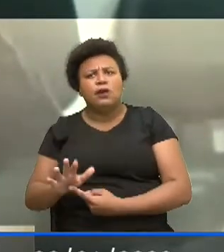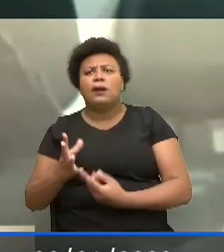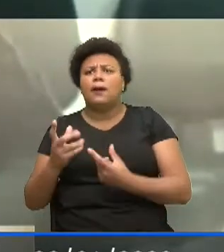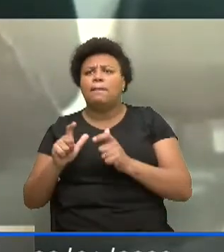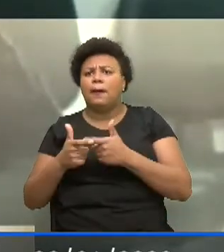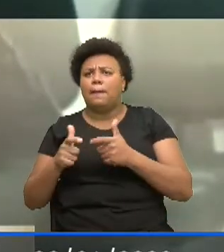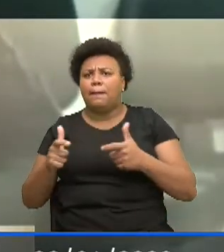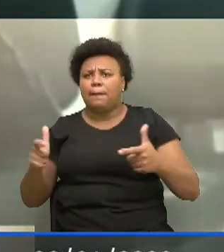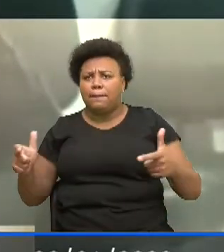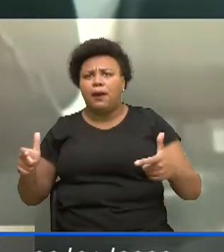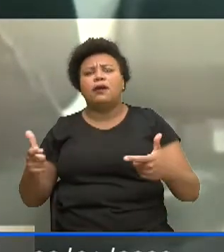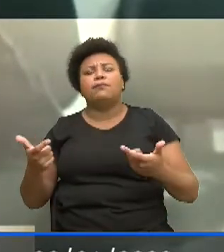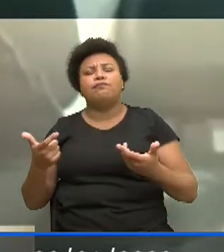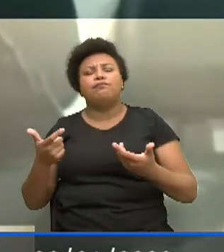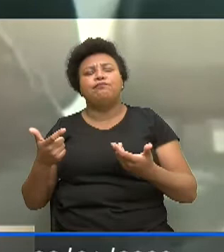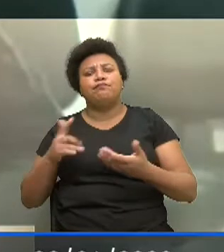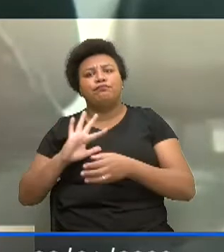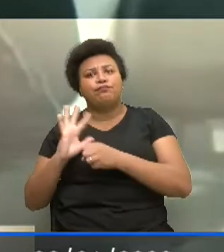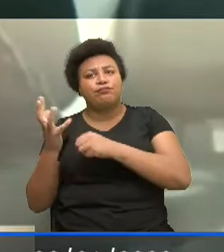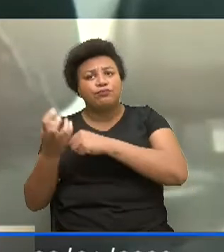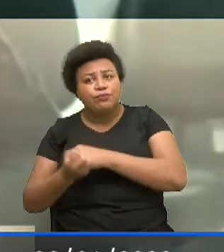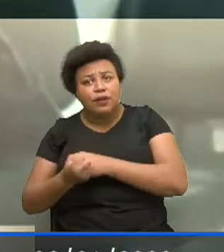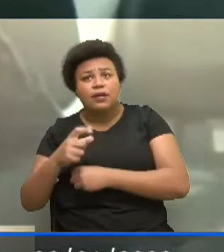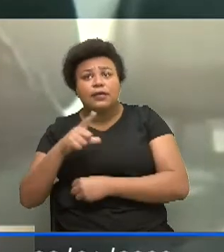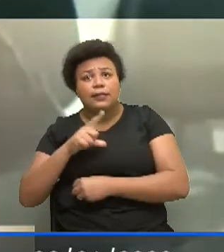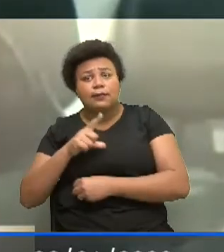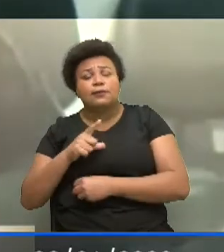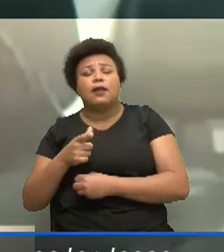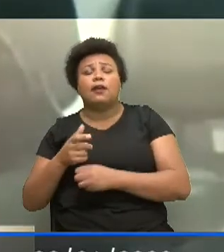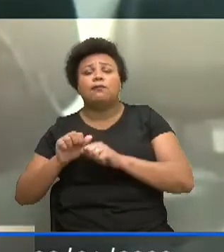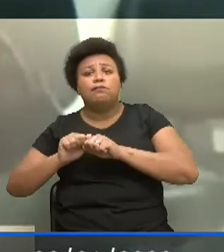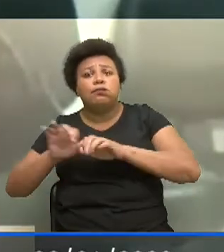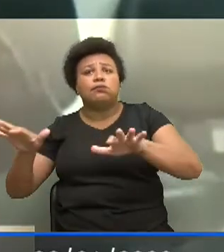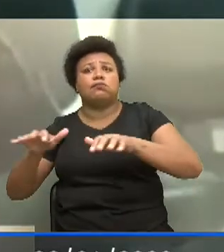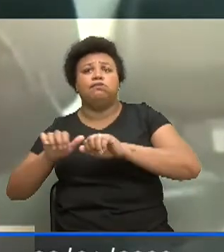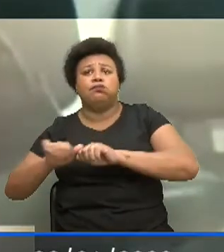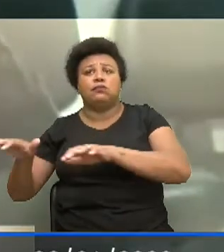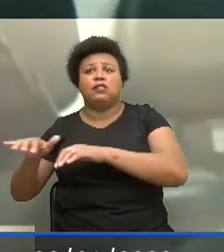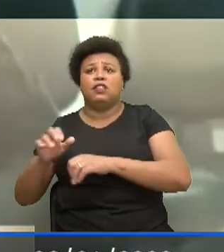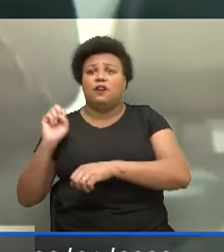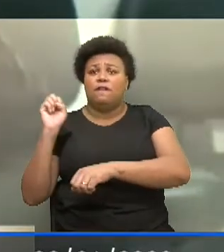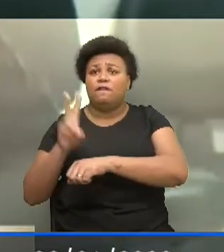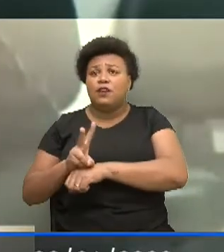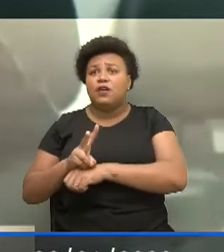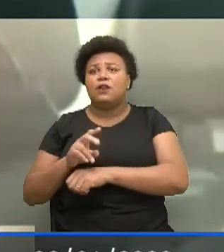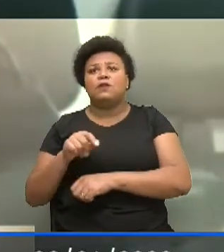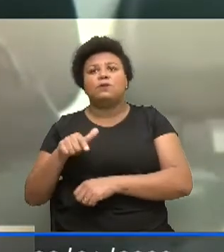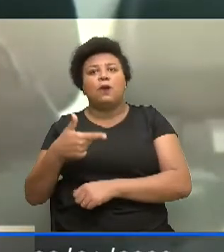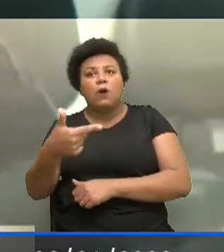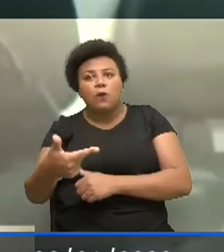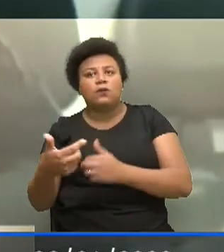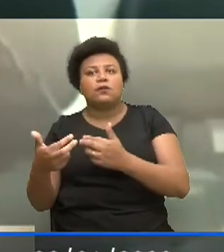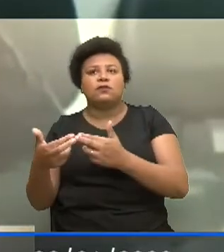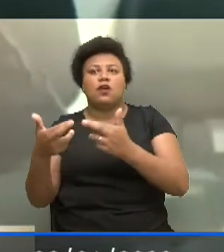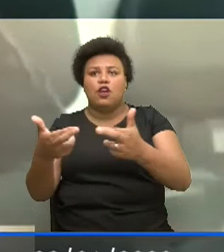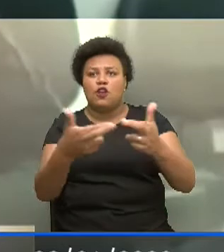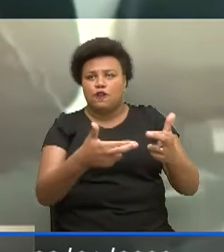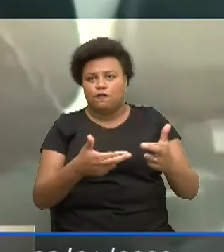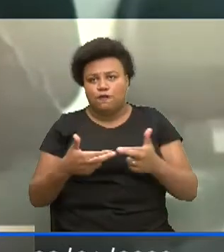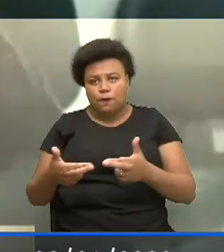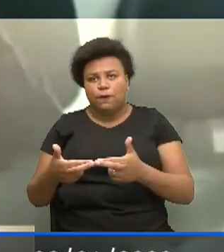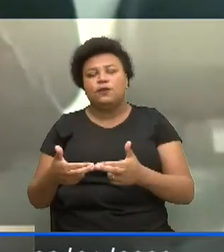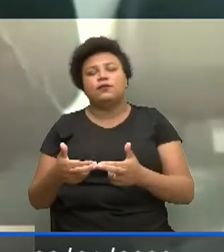incidência diferenciada, né, e que estão sendo o grande epicentro, né, da transmissão dos vírus, quem sabe até para outras regiões do estado ainda com